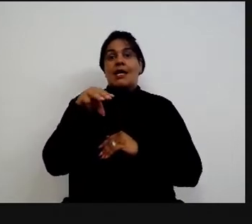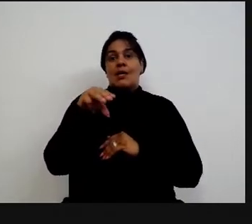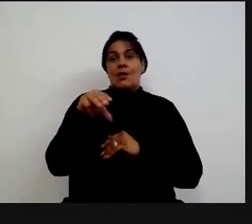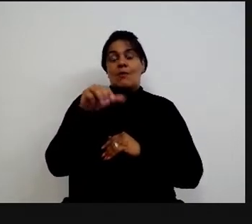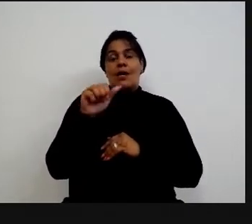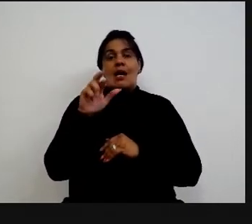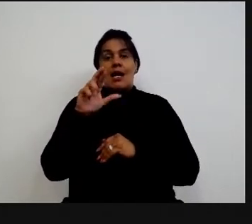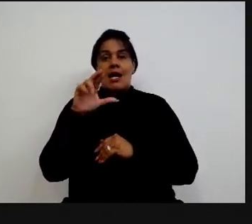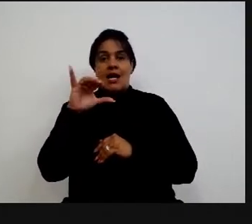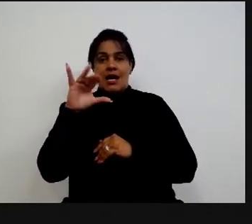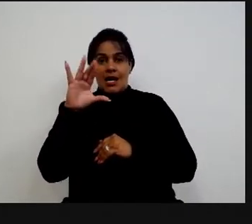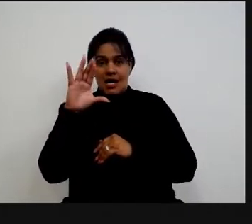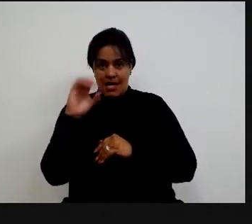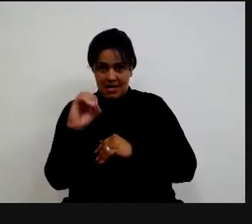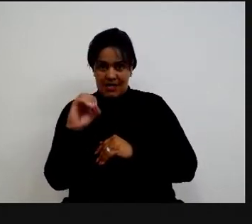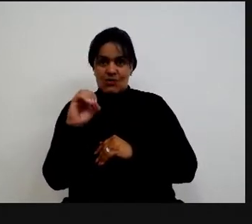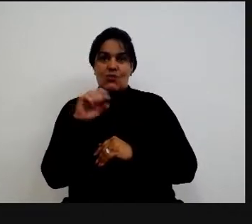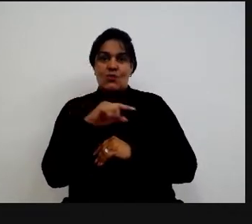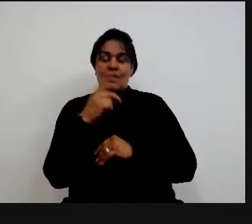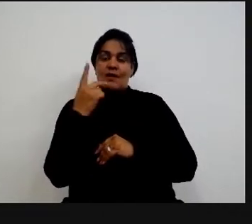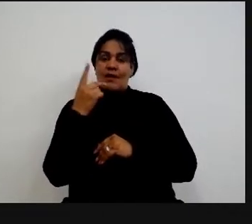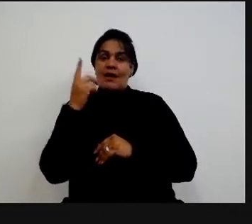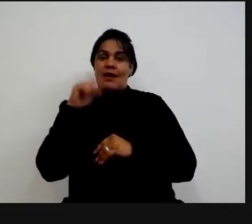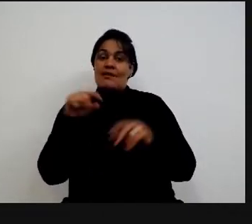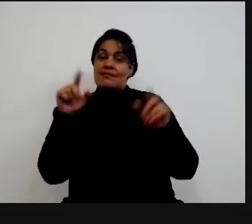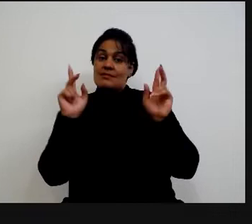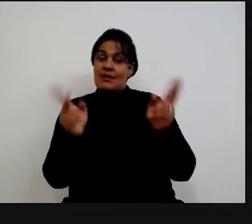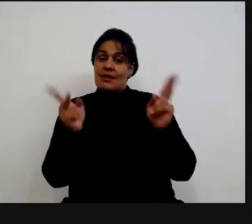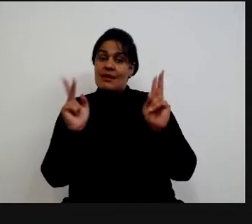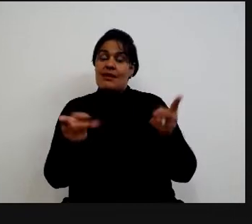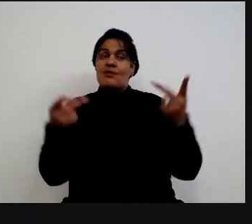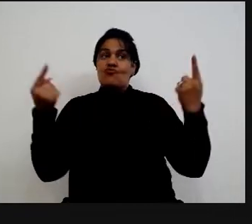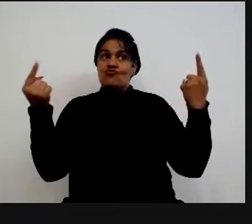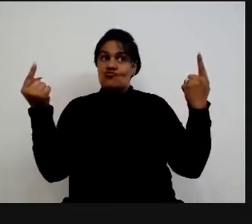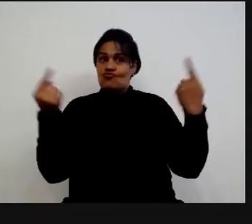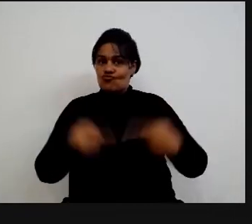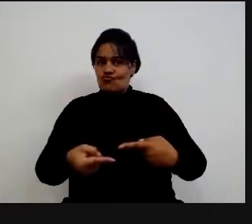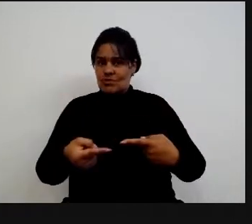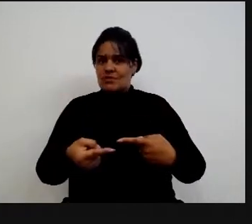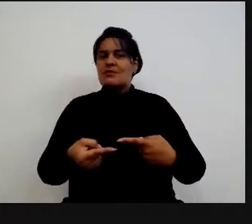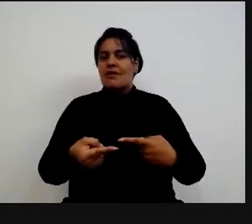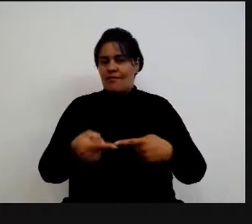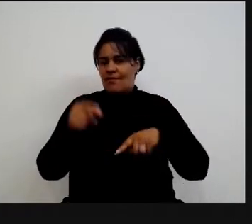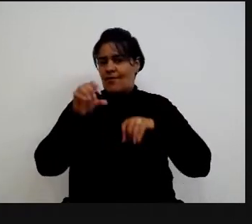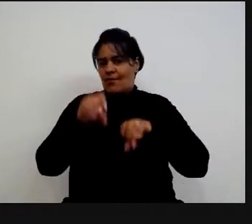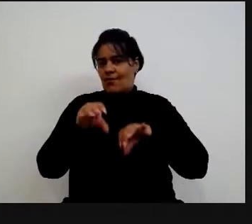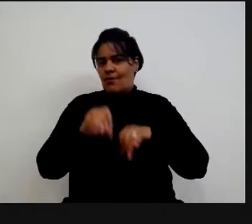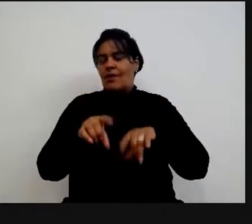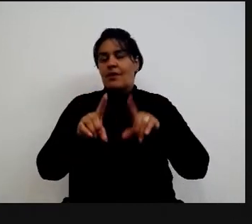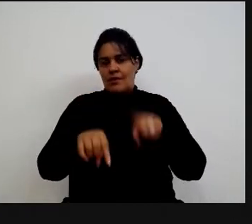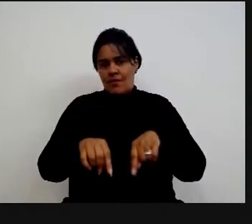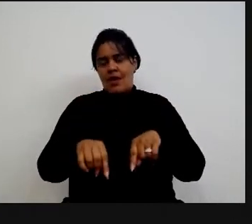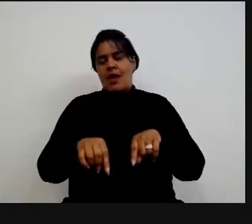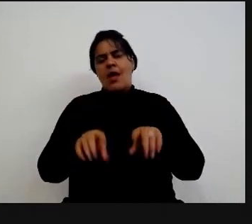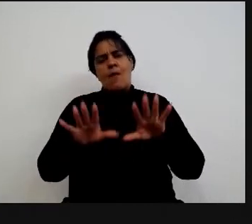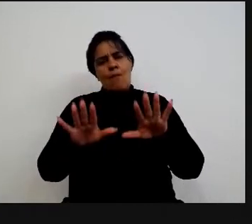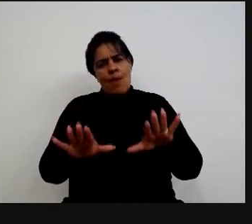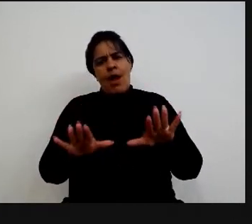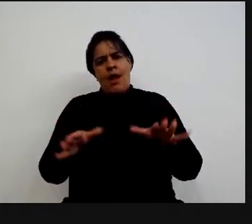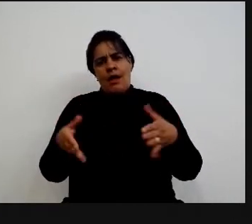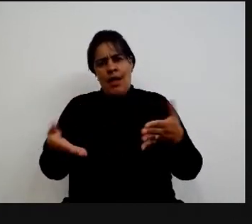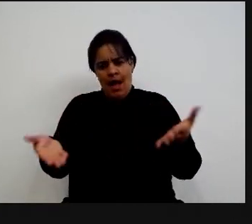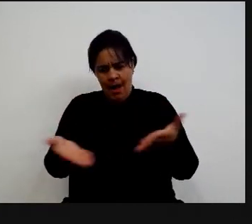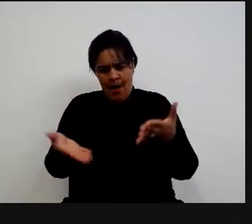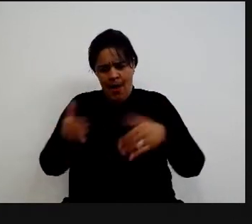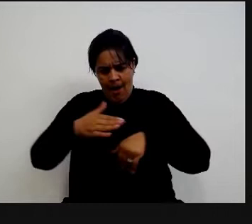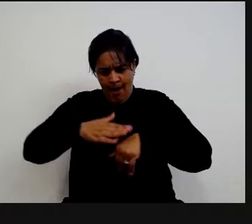todos os outros temas que nós abordamos, sempre foi um desafio da educação, mas acho que foi mais forte nesse momento. E o que